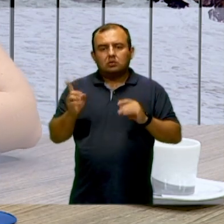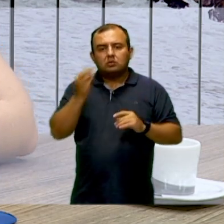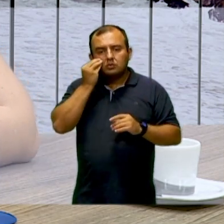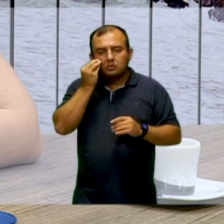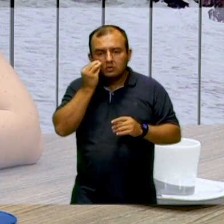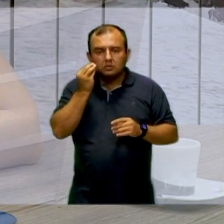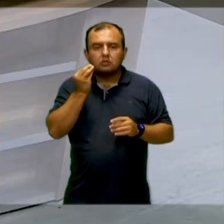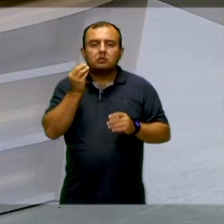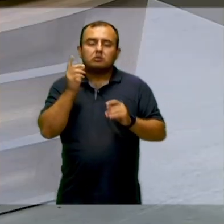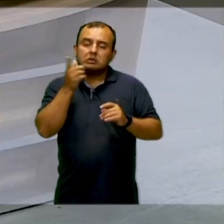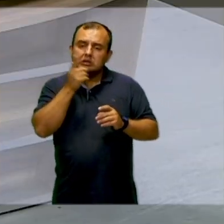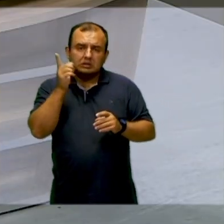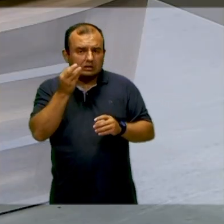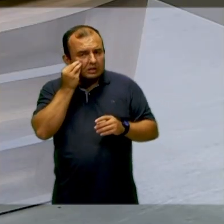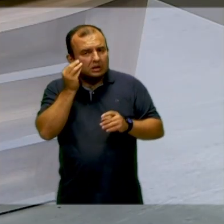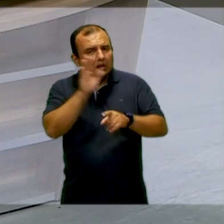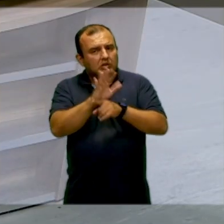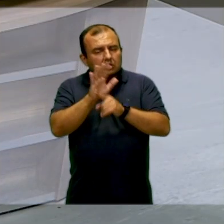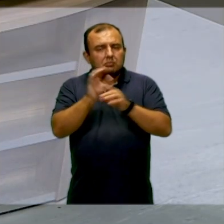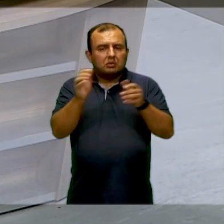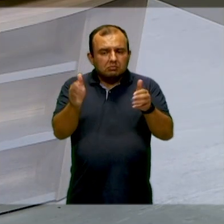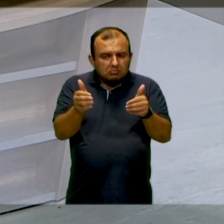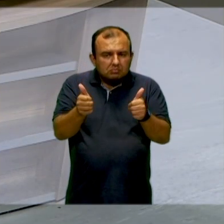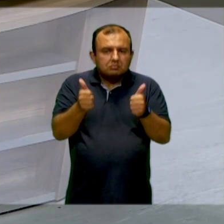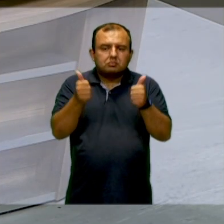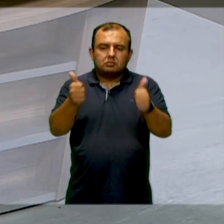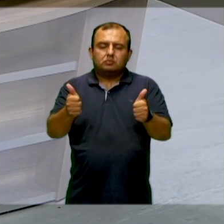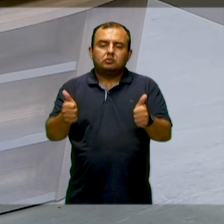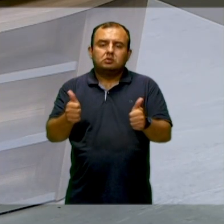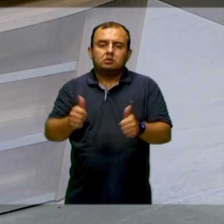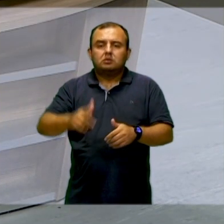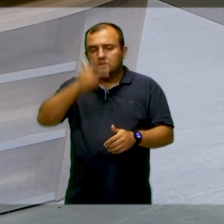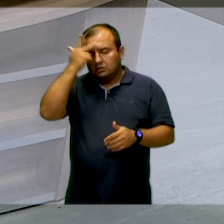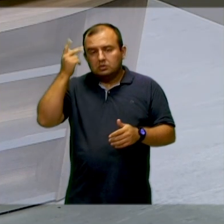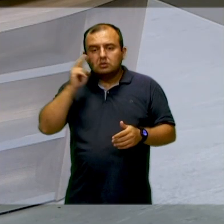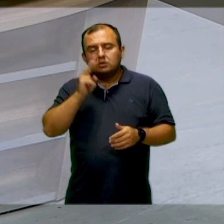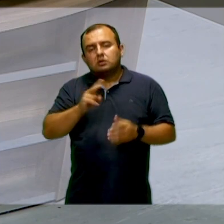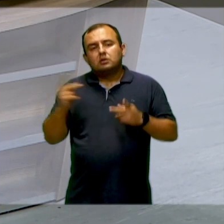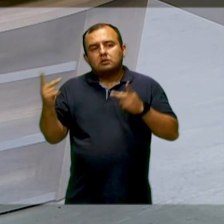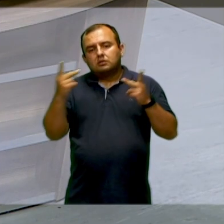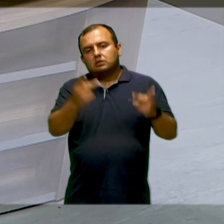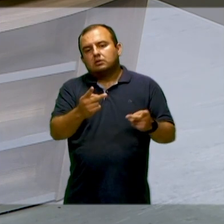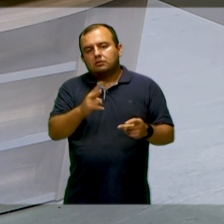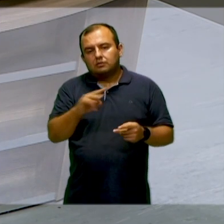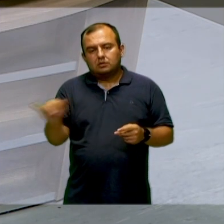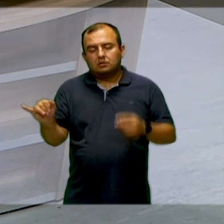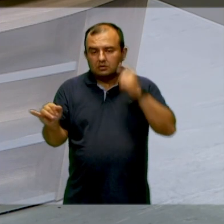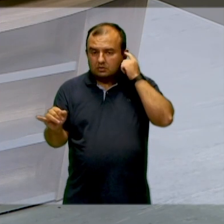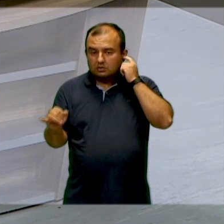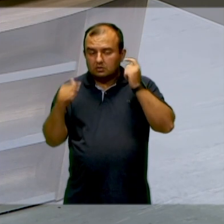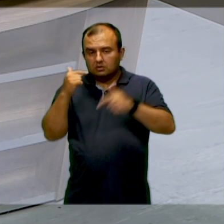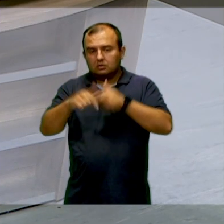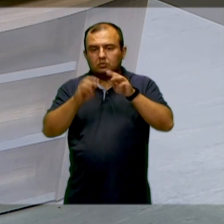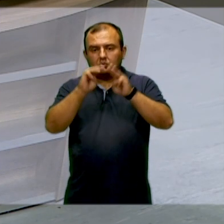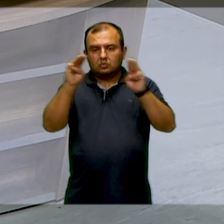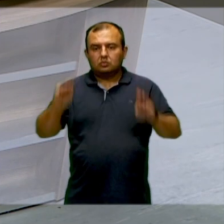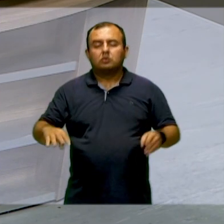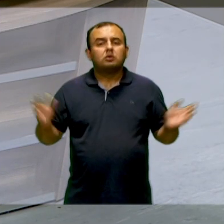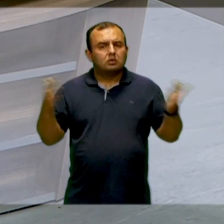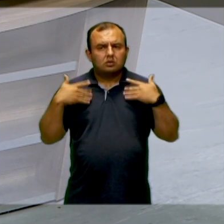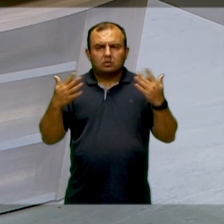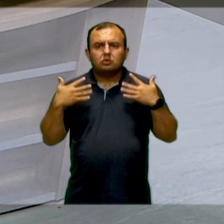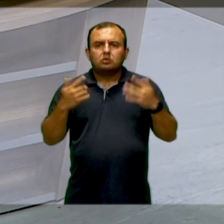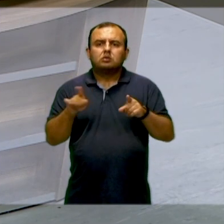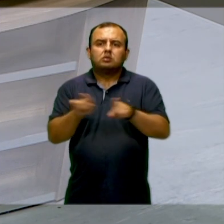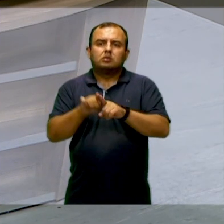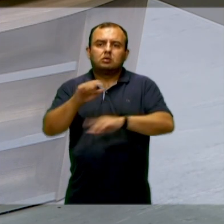for paliativo para que a gente possa fazer. Mas tu vê, as pessoas que vão visitar o museu hoje e que trabalham no museu passam calor. Além